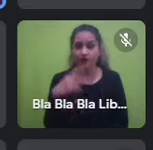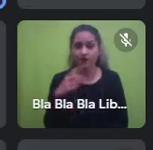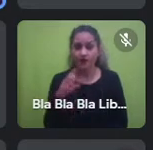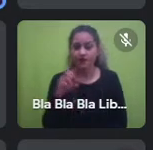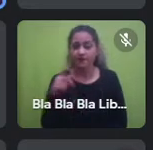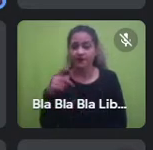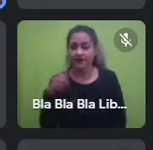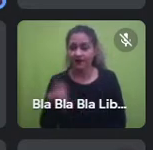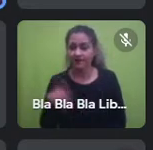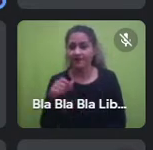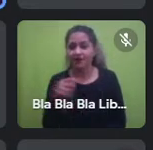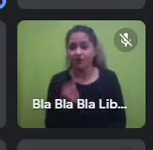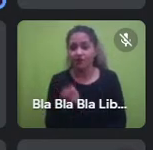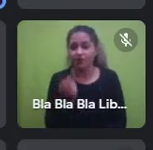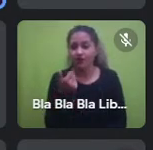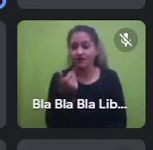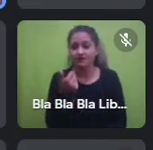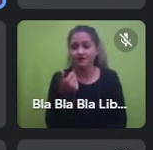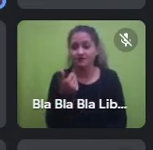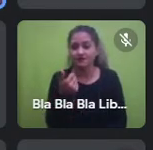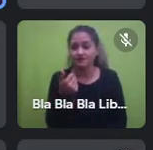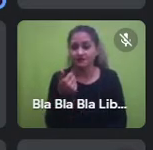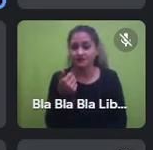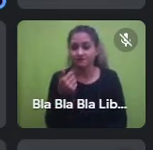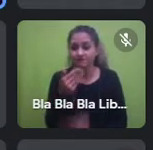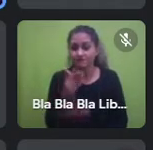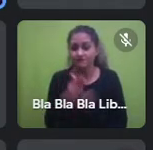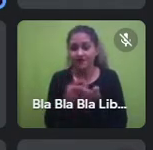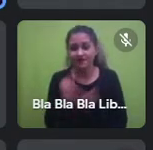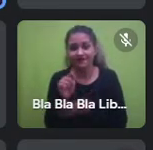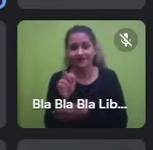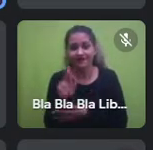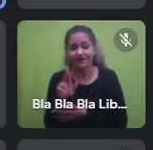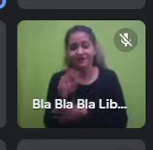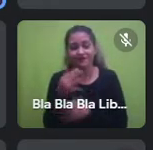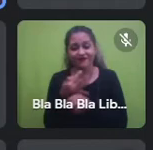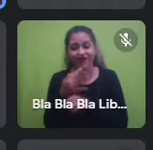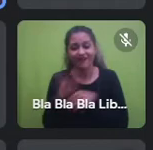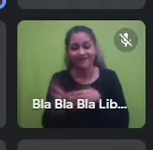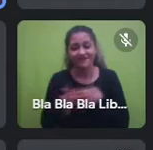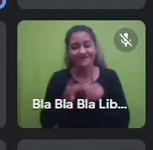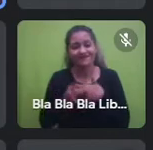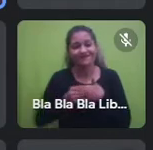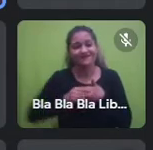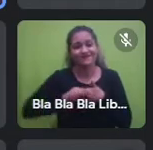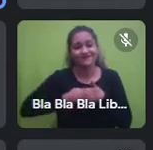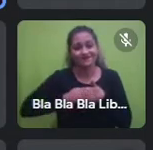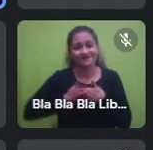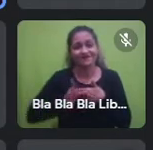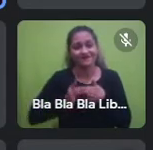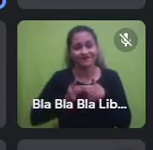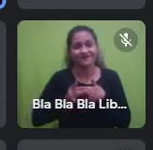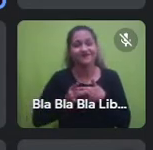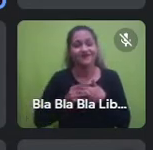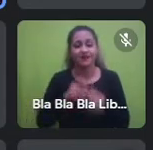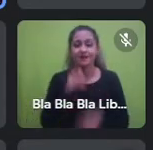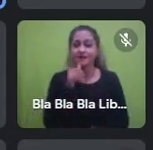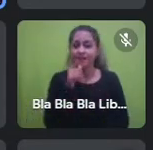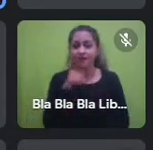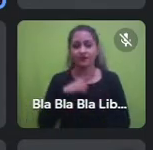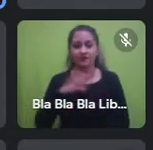quase meio grama de ferro visível, grudado ali nas brânquias, né? Na água eu tenho